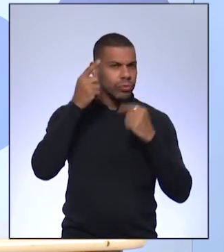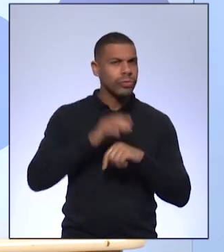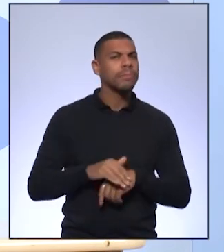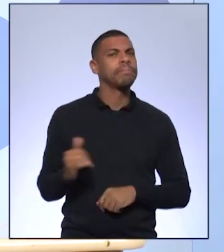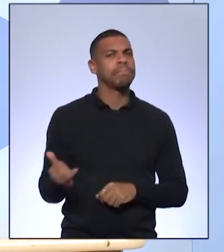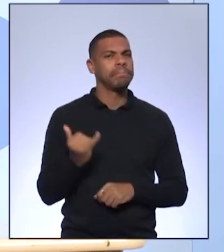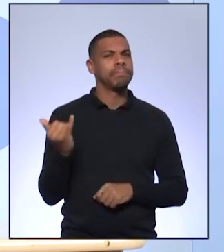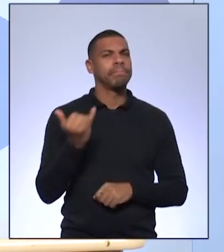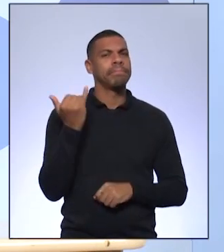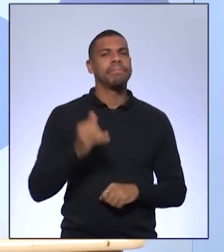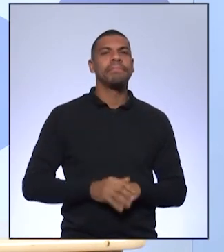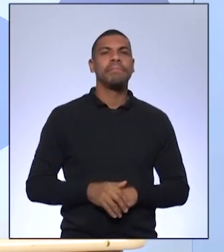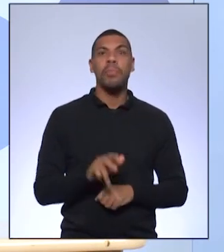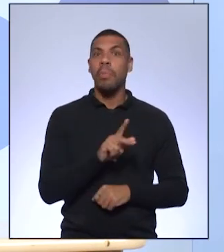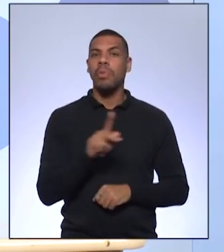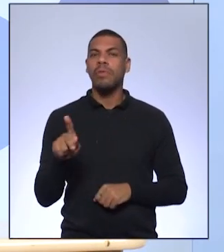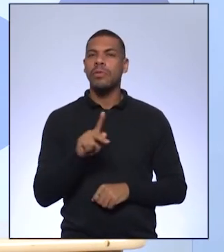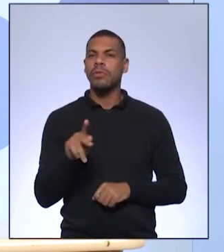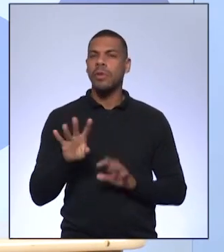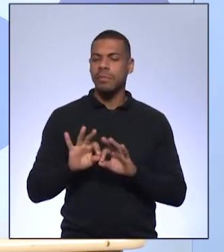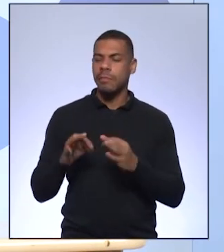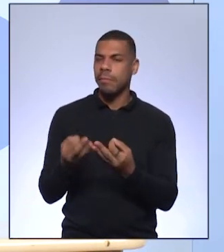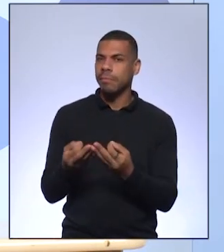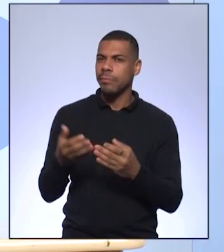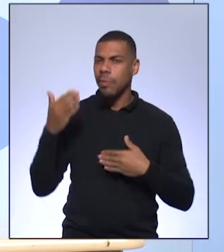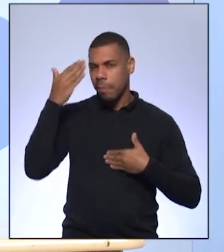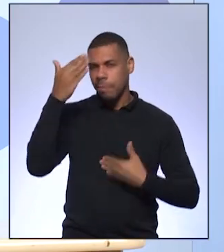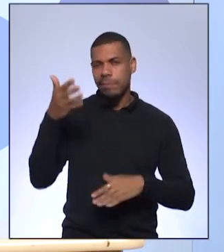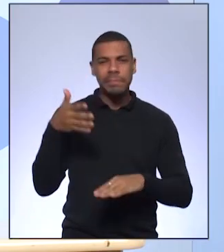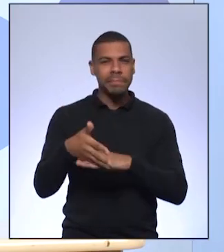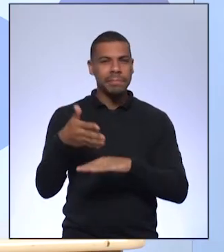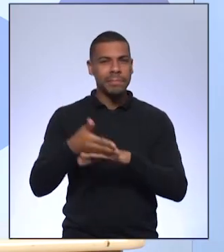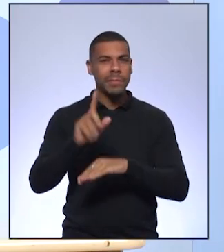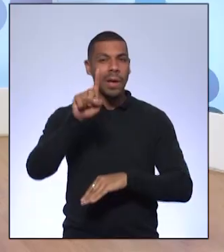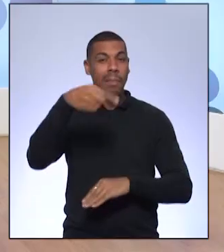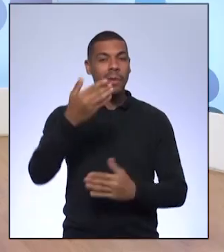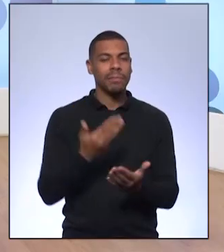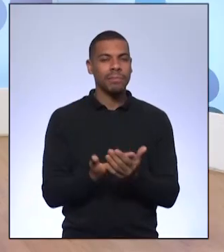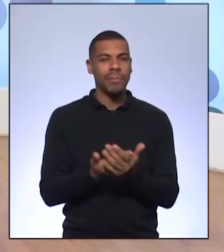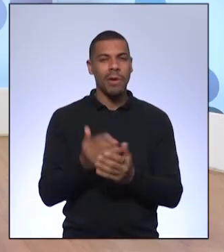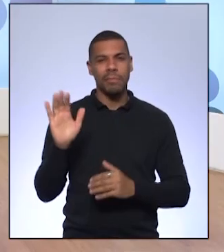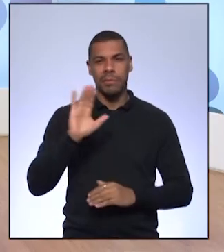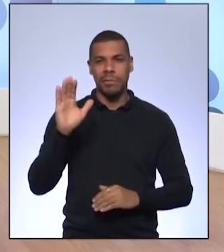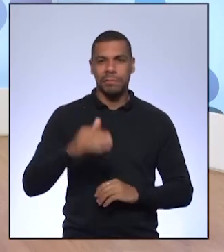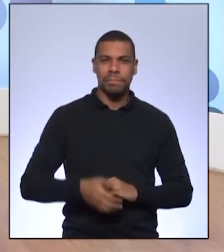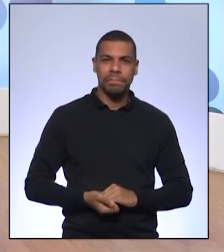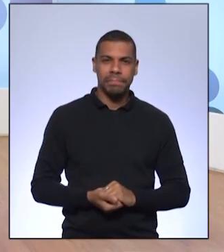importante. E professores, pais, muito obrigado pela presença. Até a próxima. Tchau, tchau.